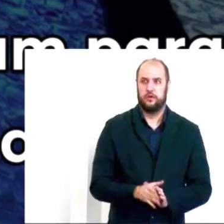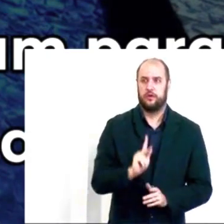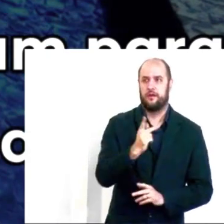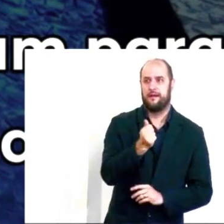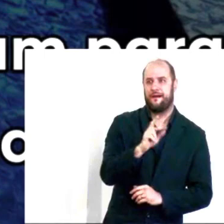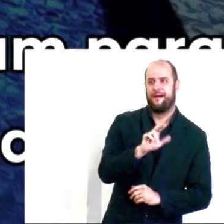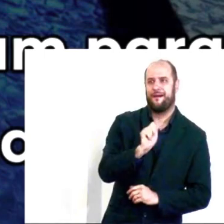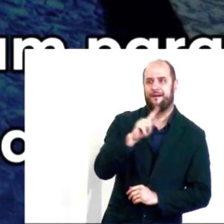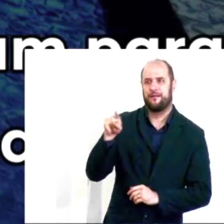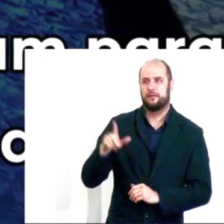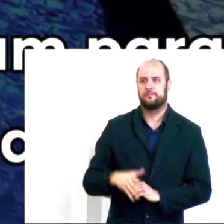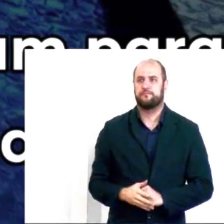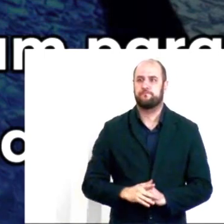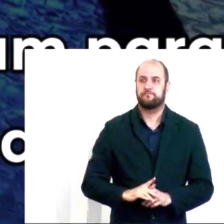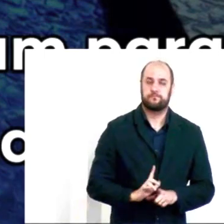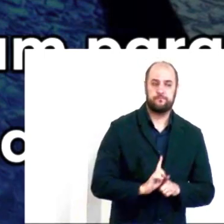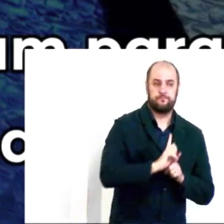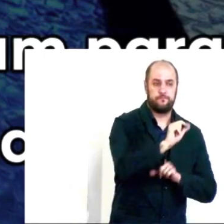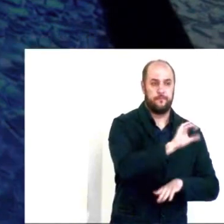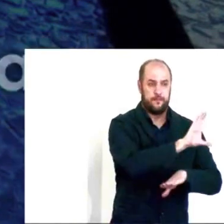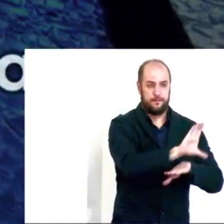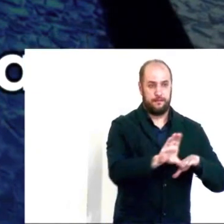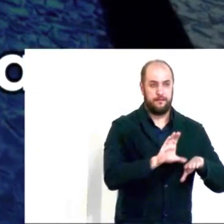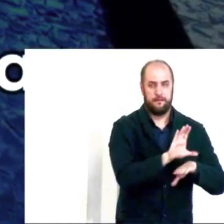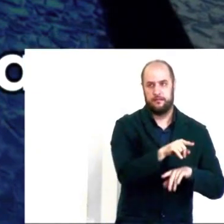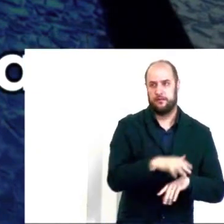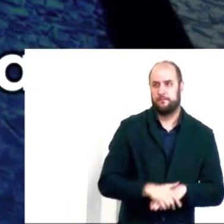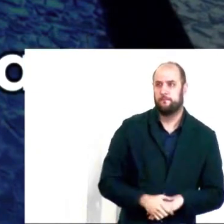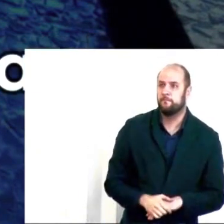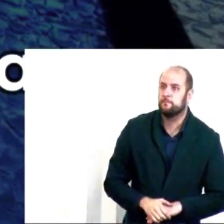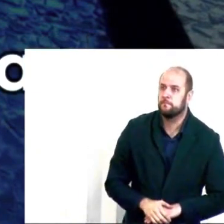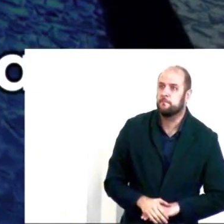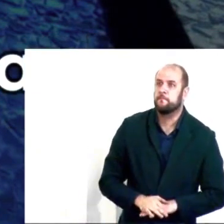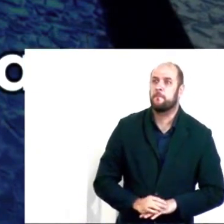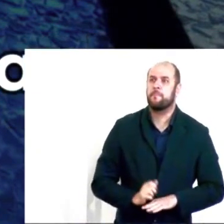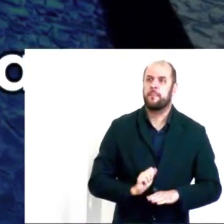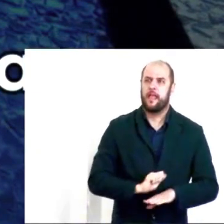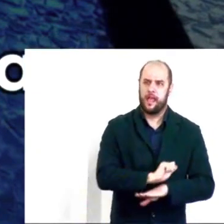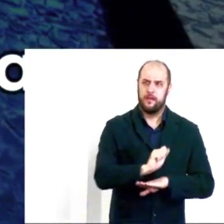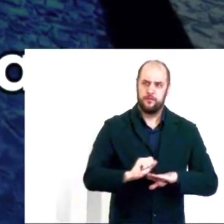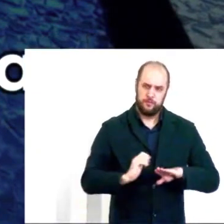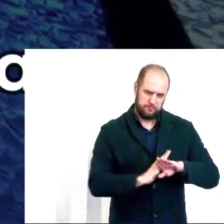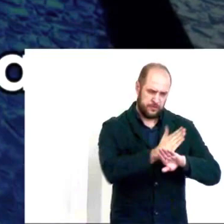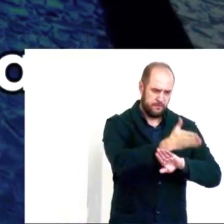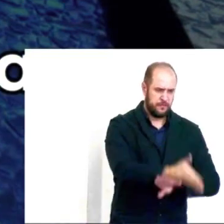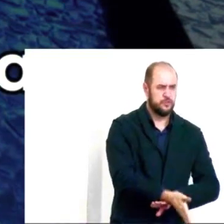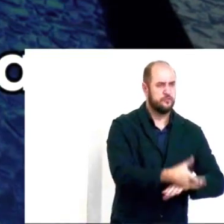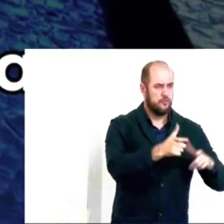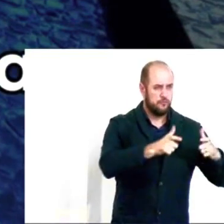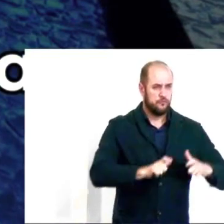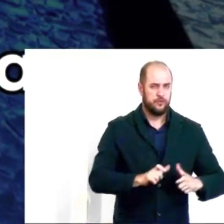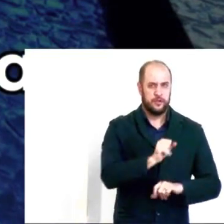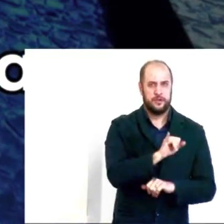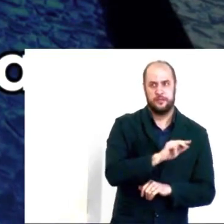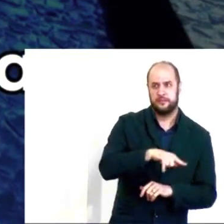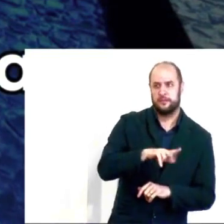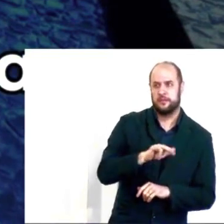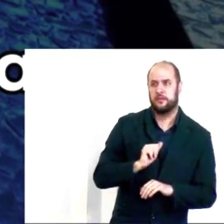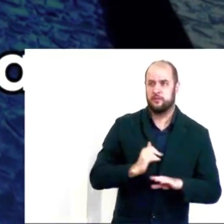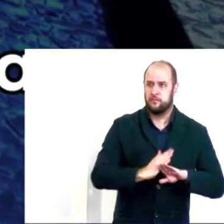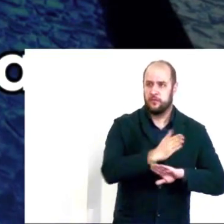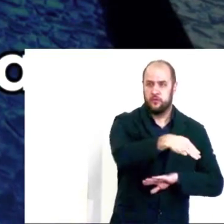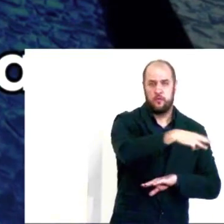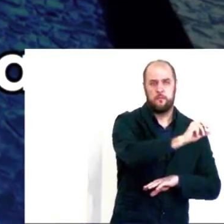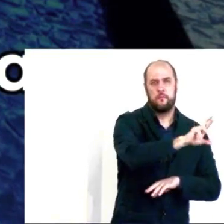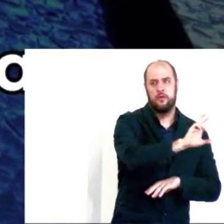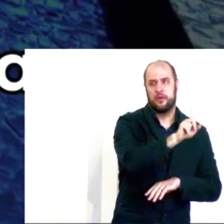Partiram para a terra de Canaã e lá chegaram. Atravessou Abrão a terra até Siquém, até ao carvalho de Moré.